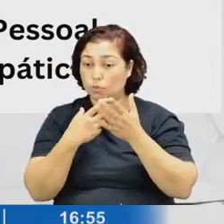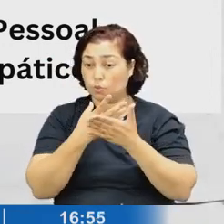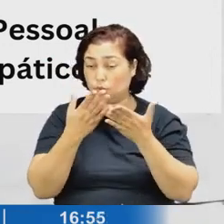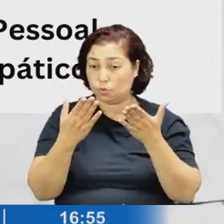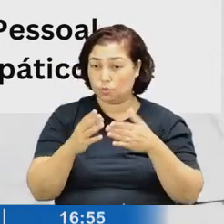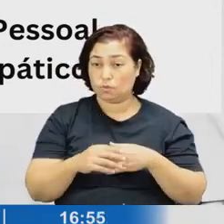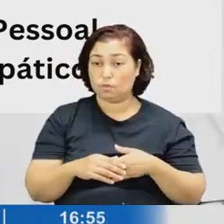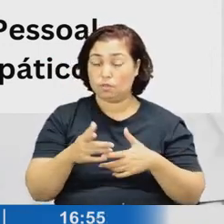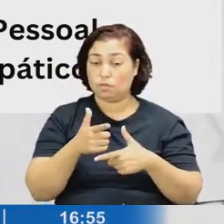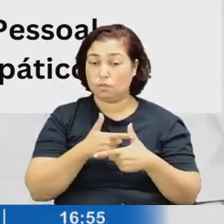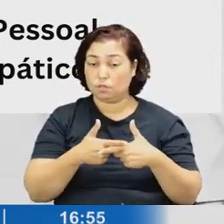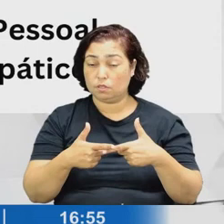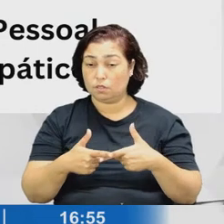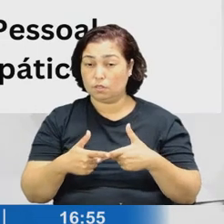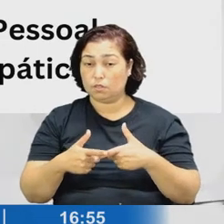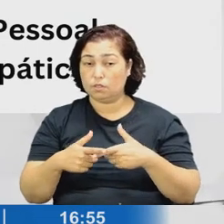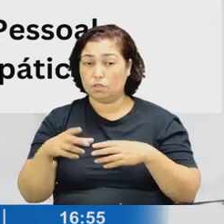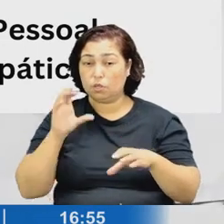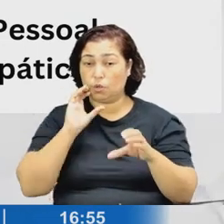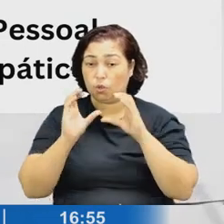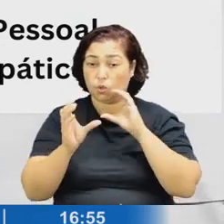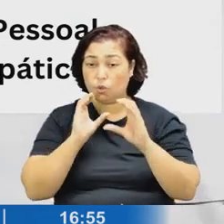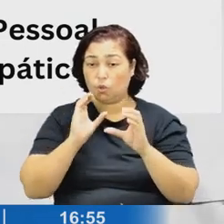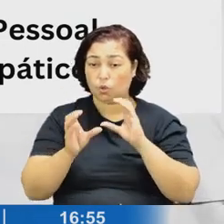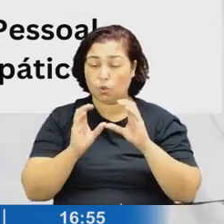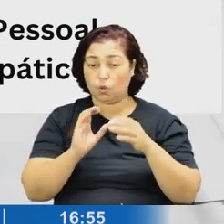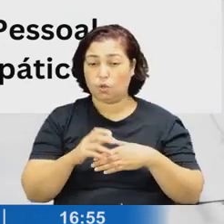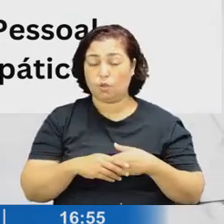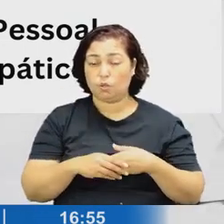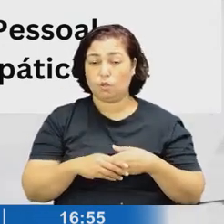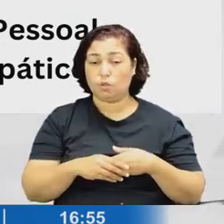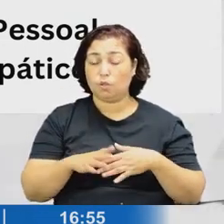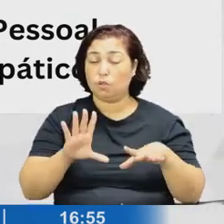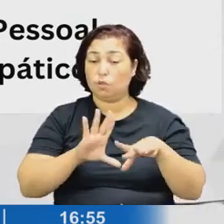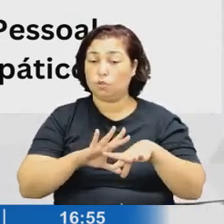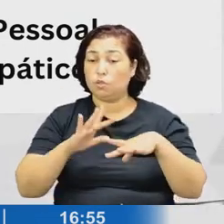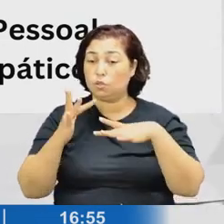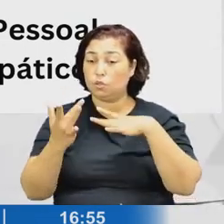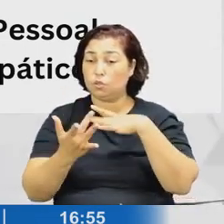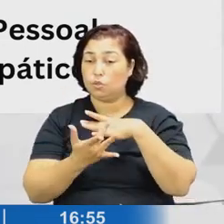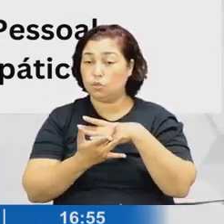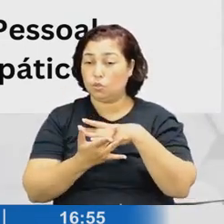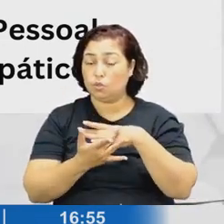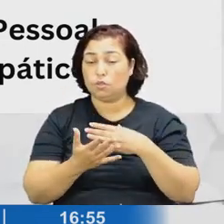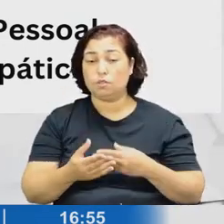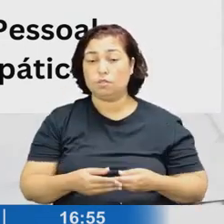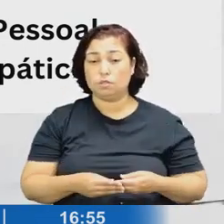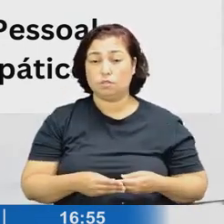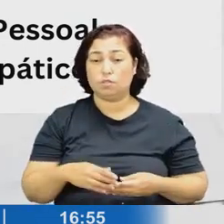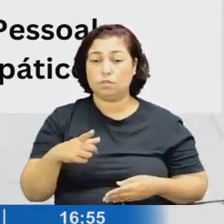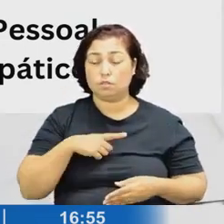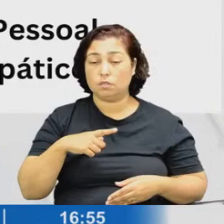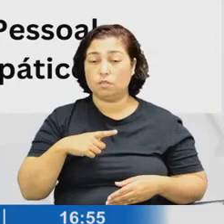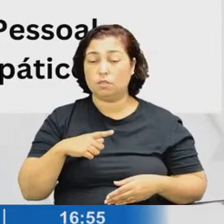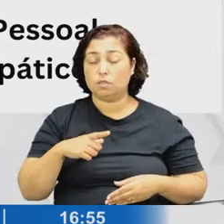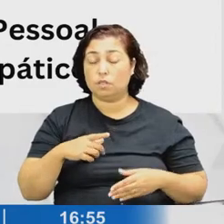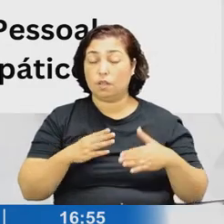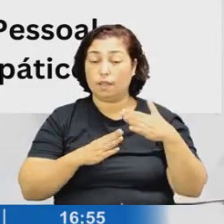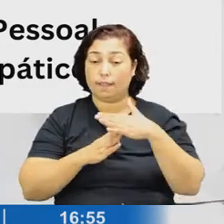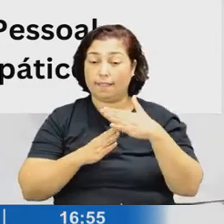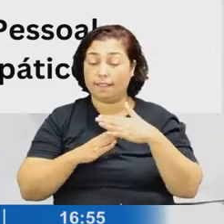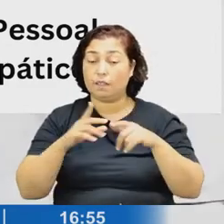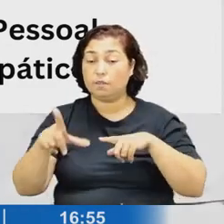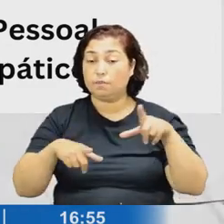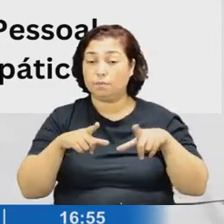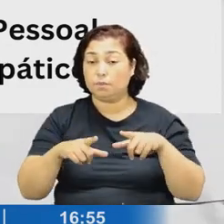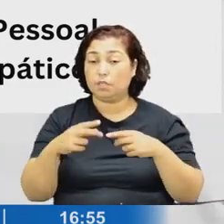dividido pelos canais de comunicação que é Twitter Facebook Instagram e o que mais tiver com o tempo que tem para trabalhar né é